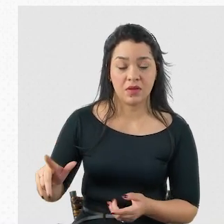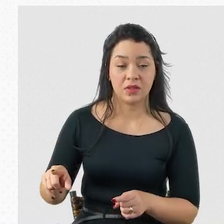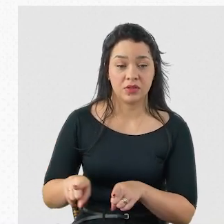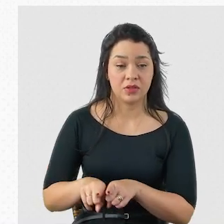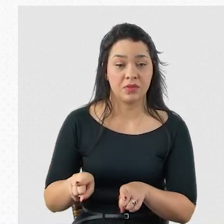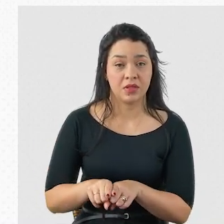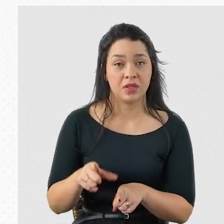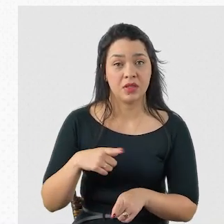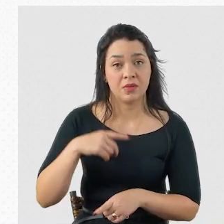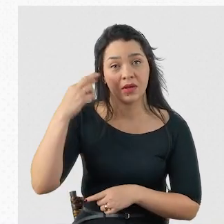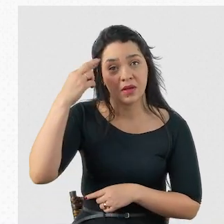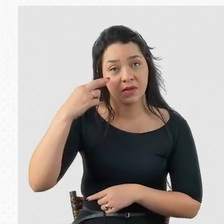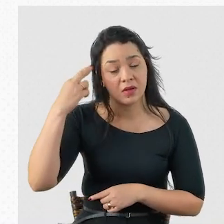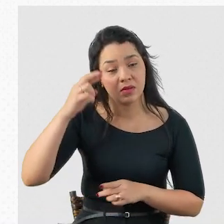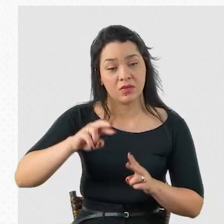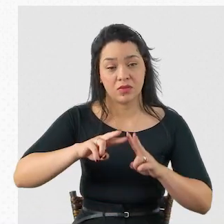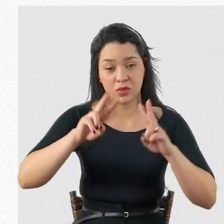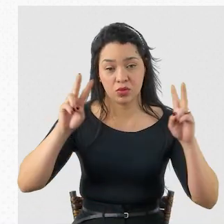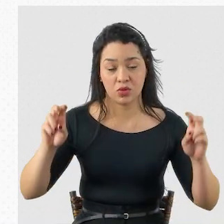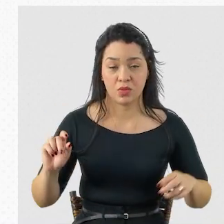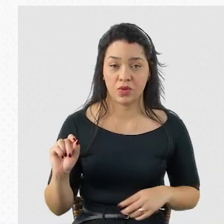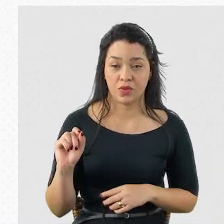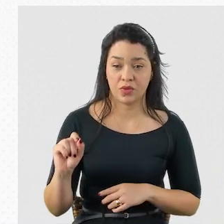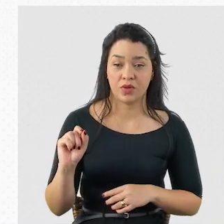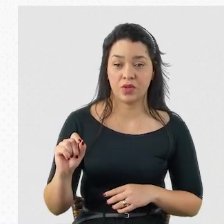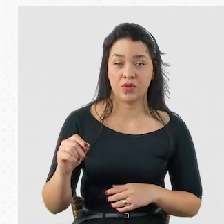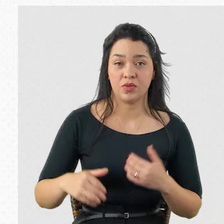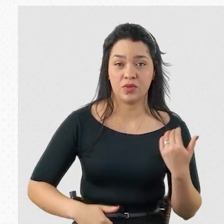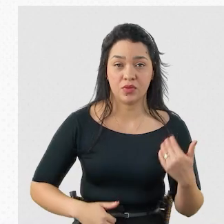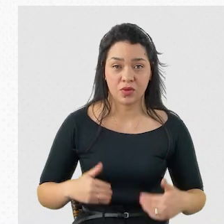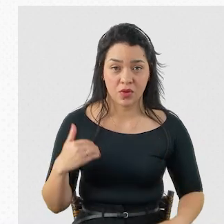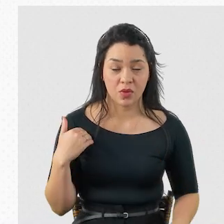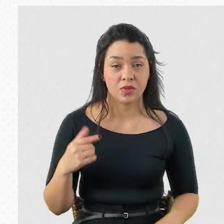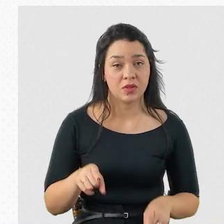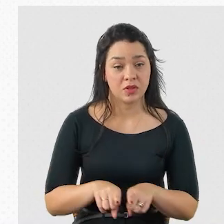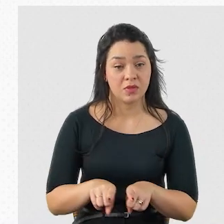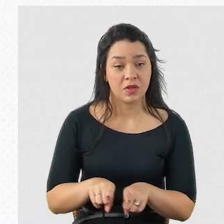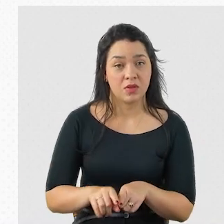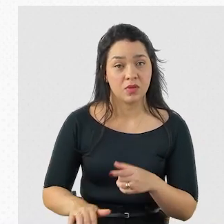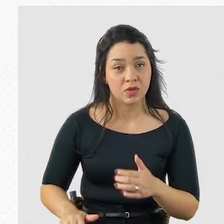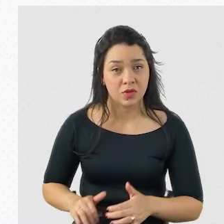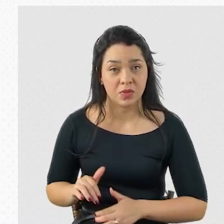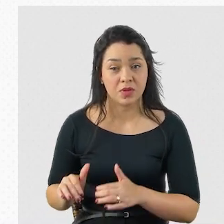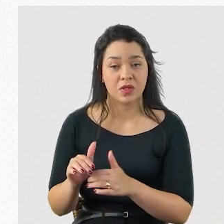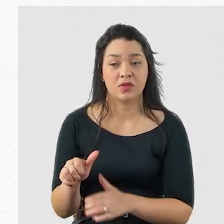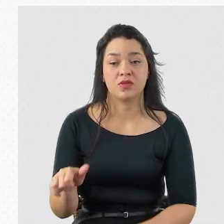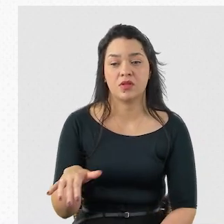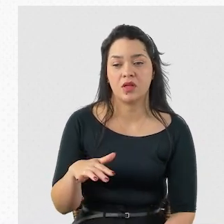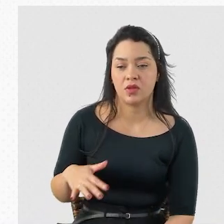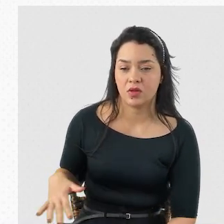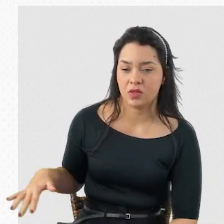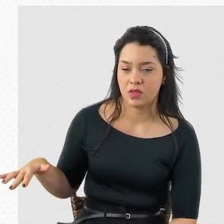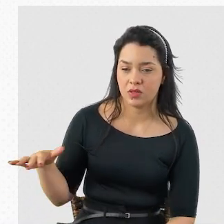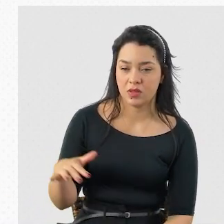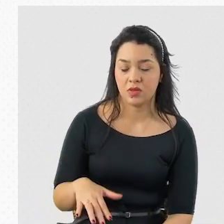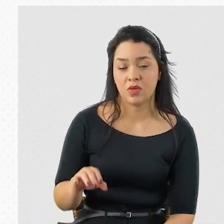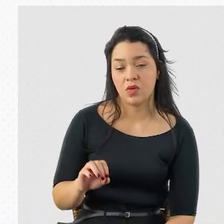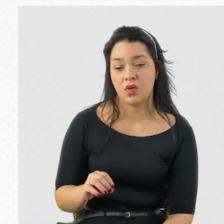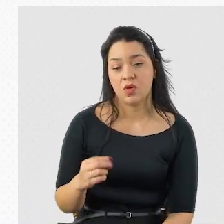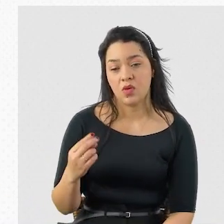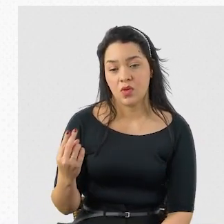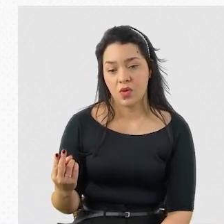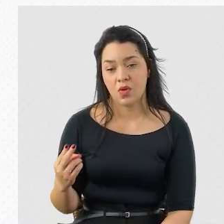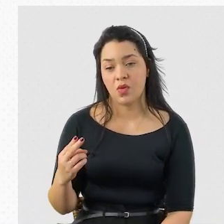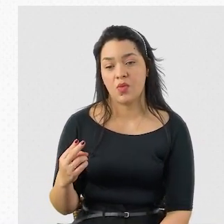de uma reflexão sobre o deslocamento dos corpos indígenas e os processos de territorialização, ou